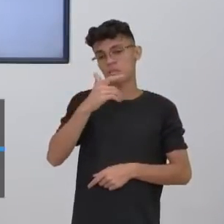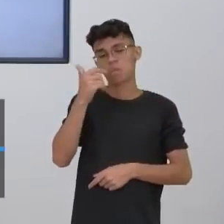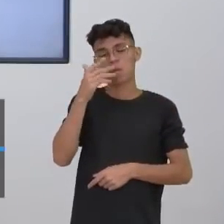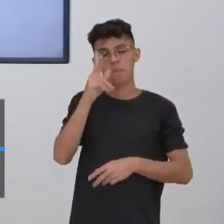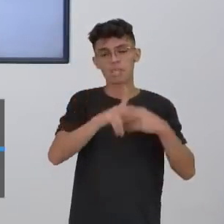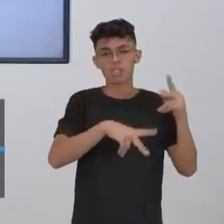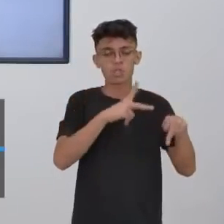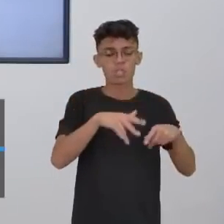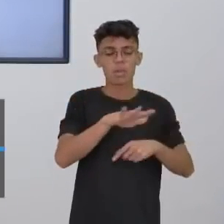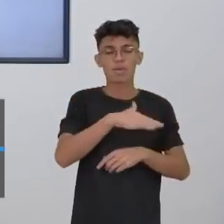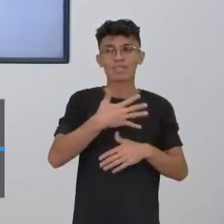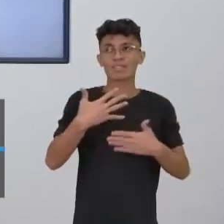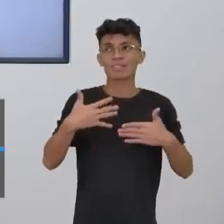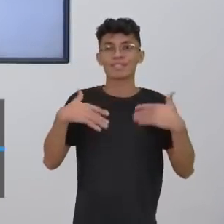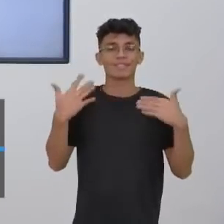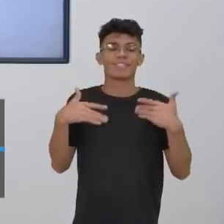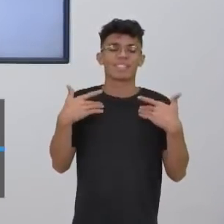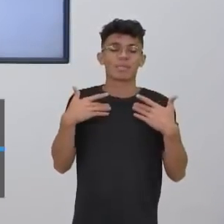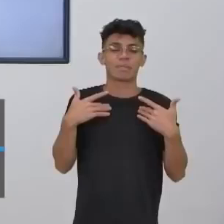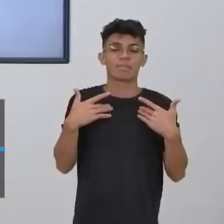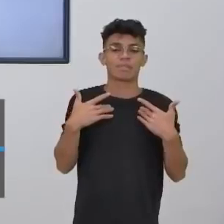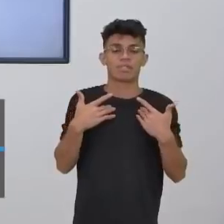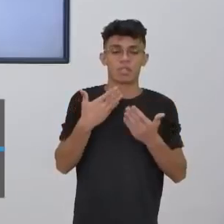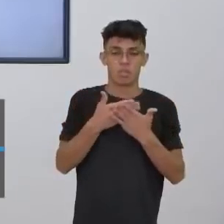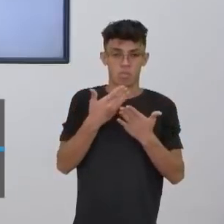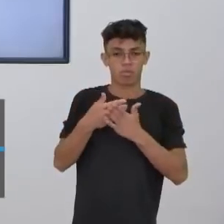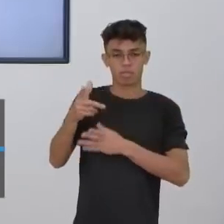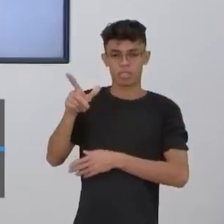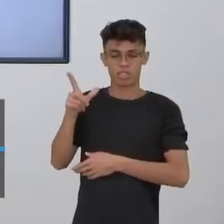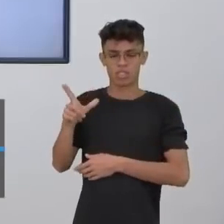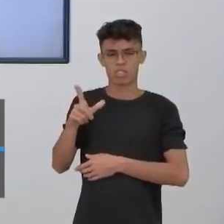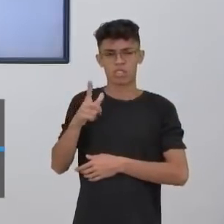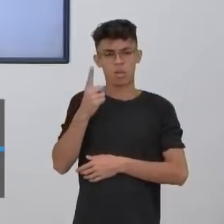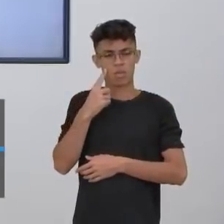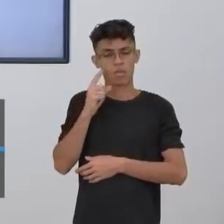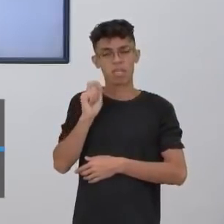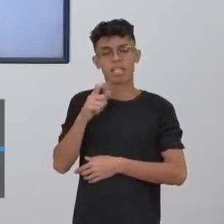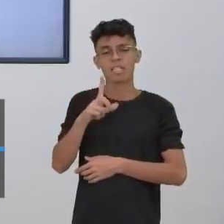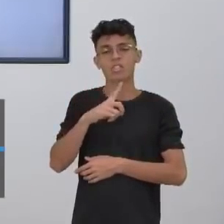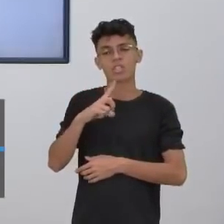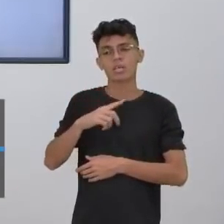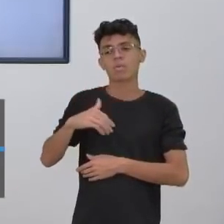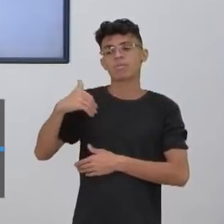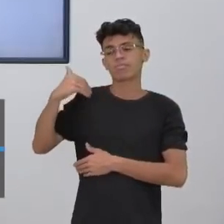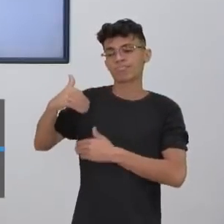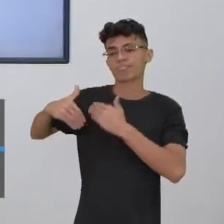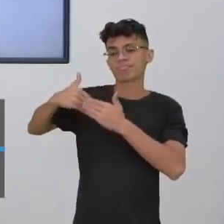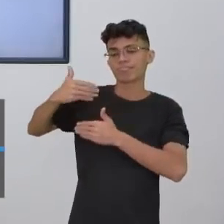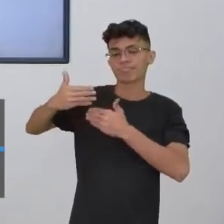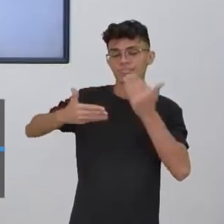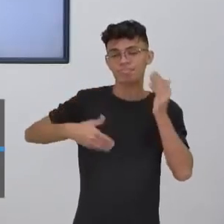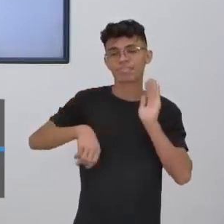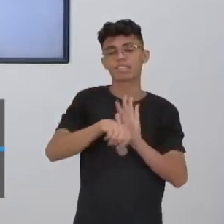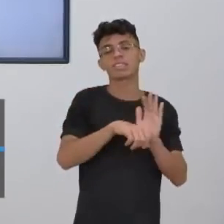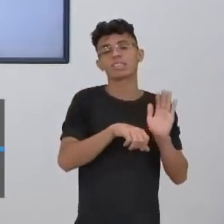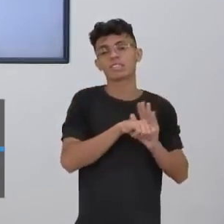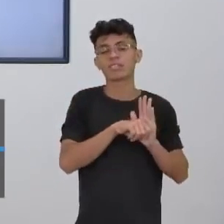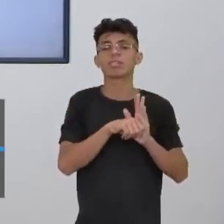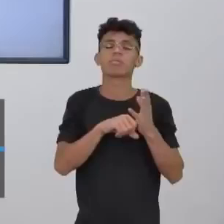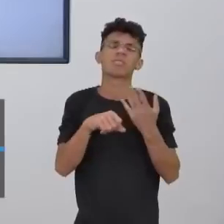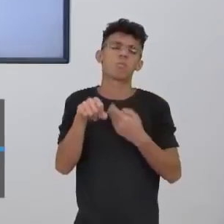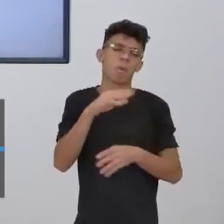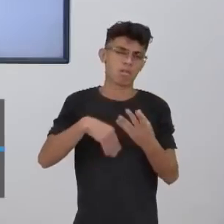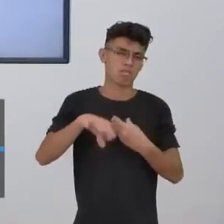né? A gente viu na aula passada que anteriormente existia todo um histórico aí de fraudes, de